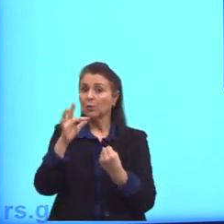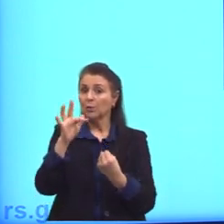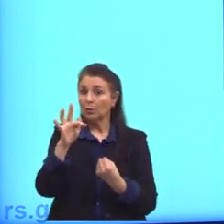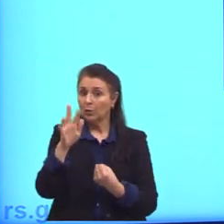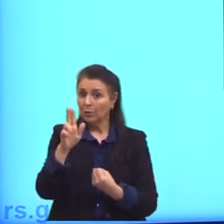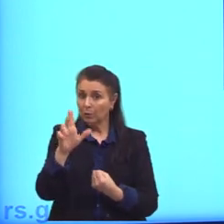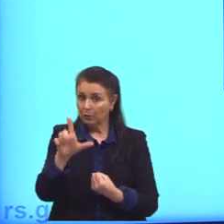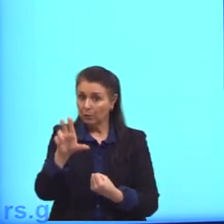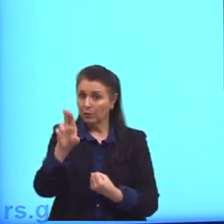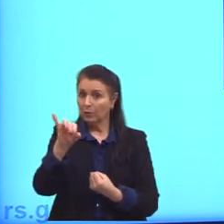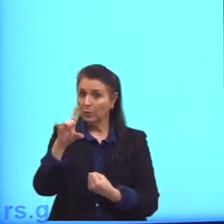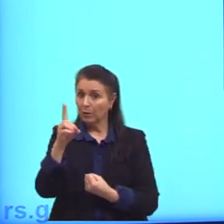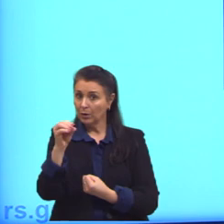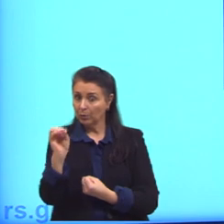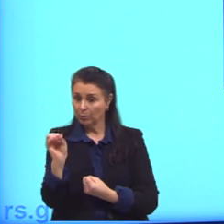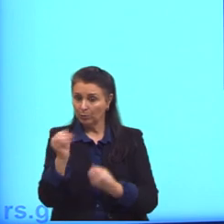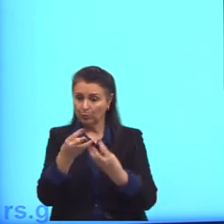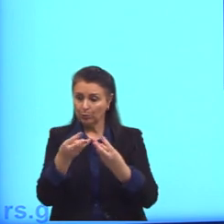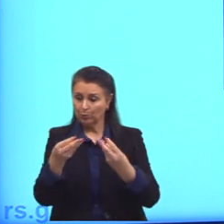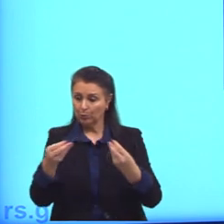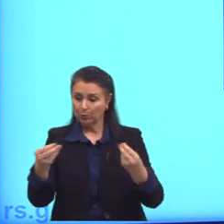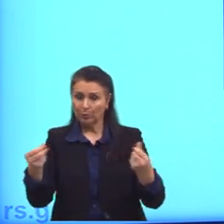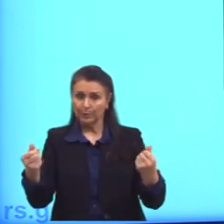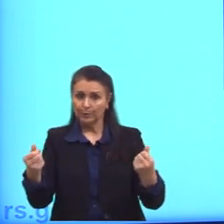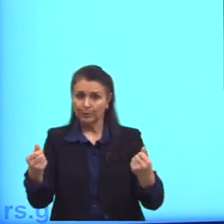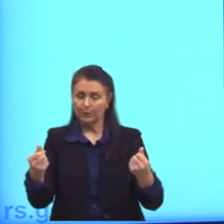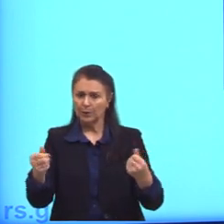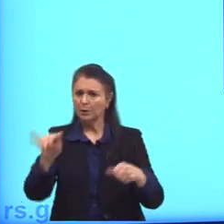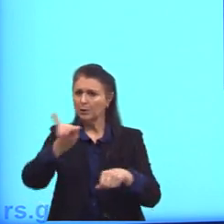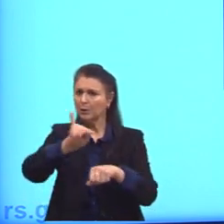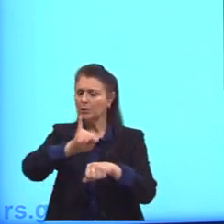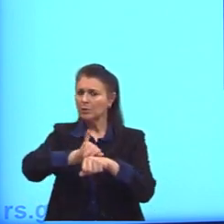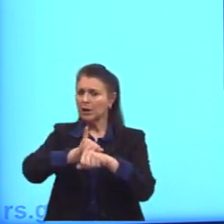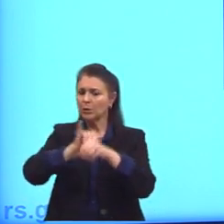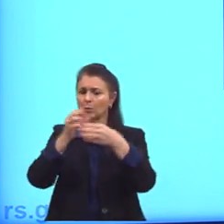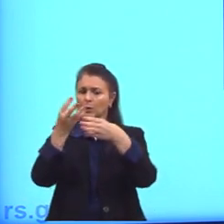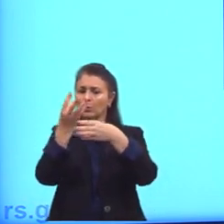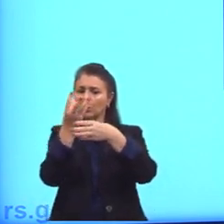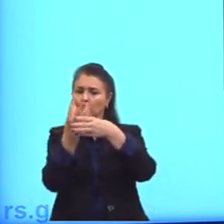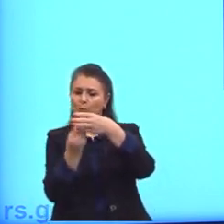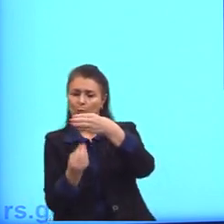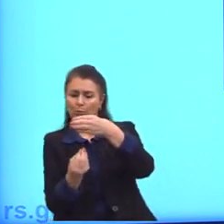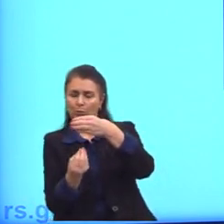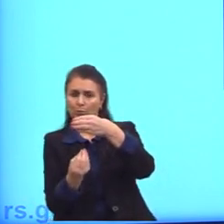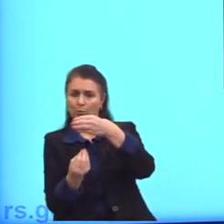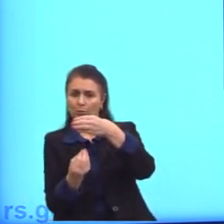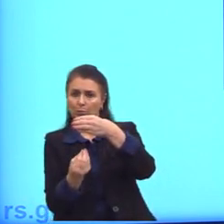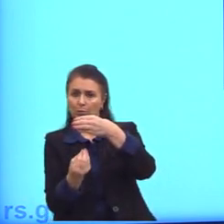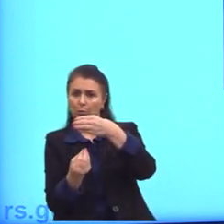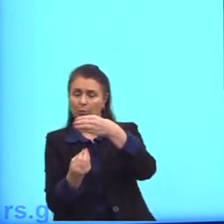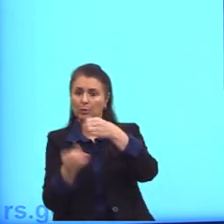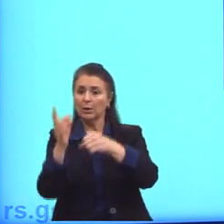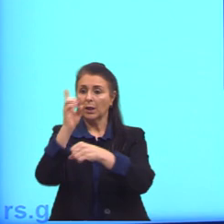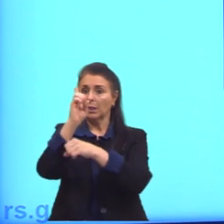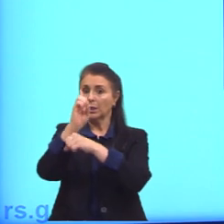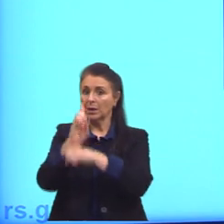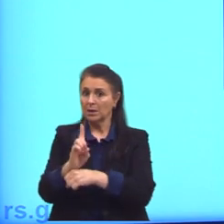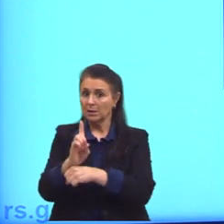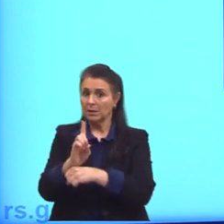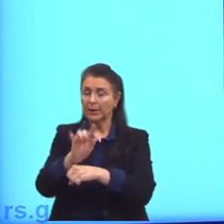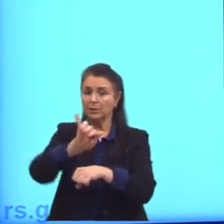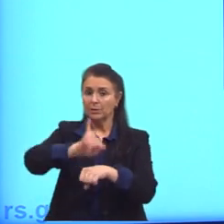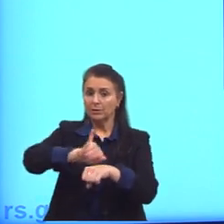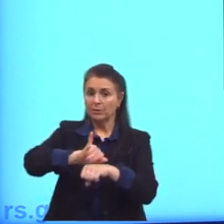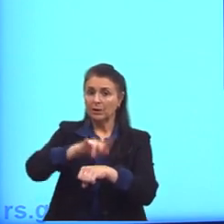tá quê que acontece para um objeto ele afundar a densidade desse